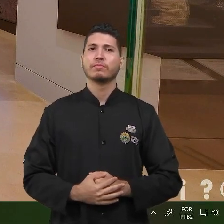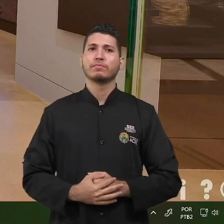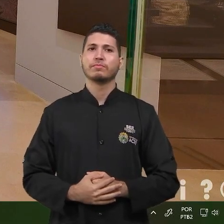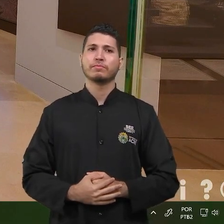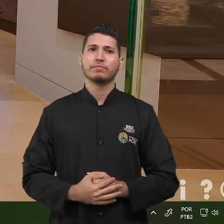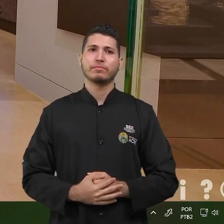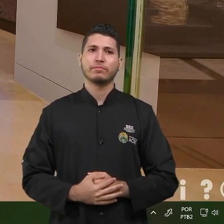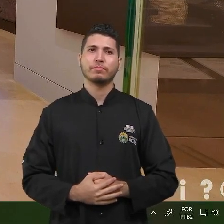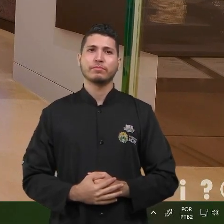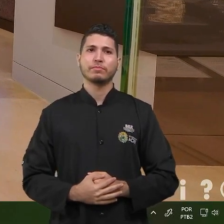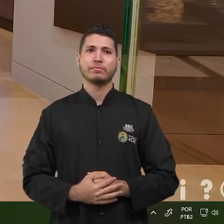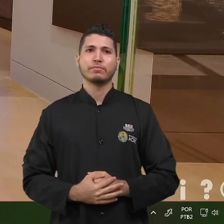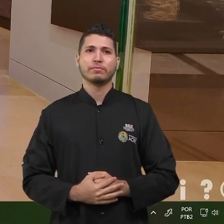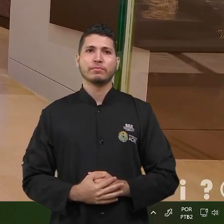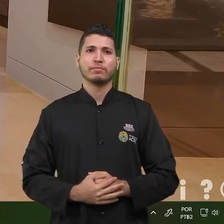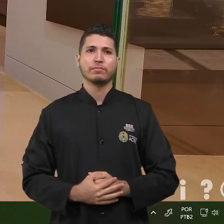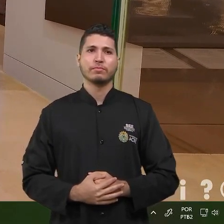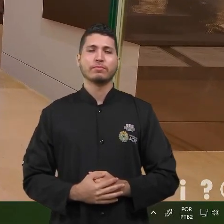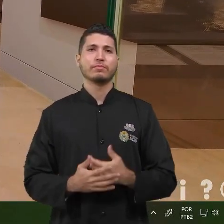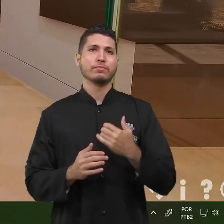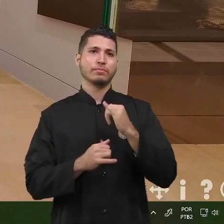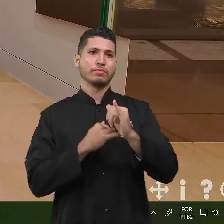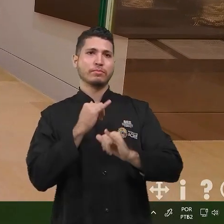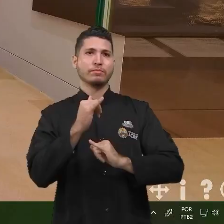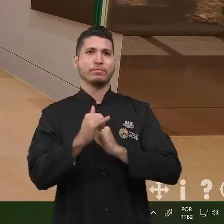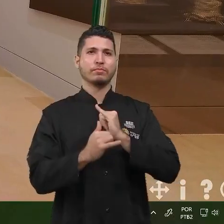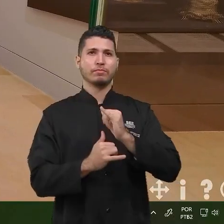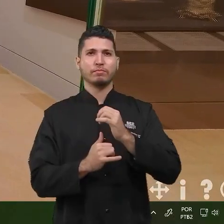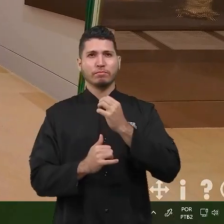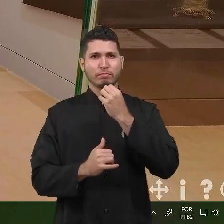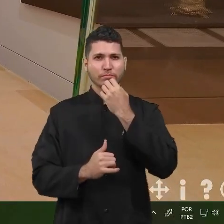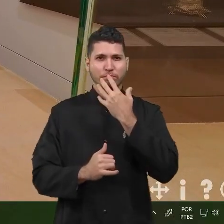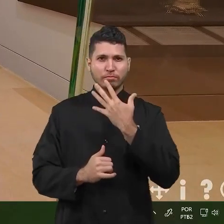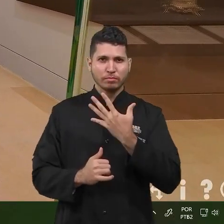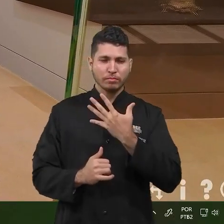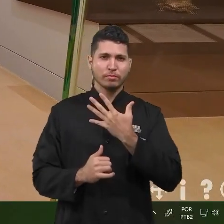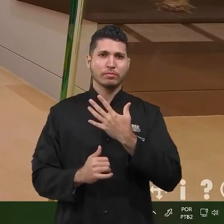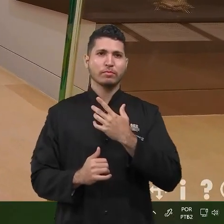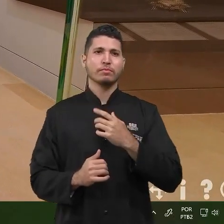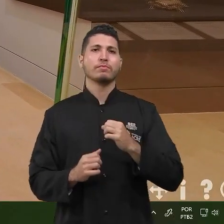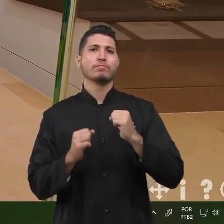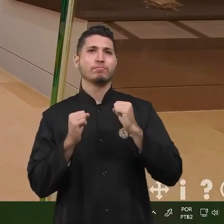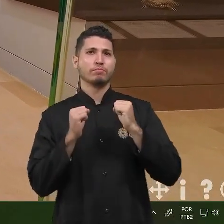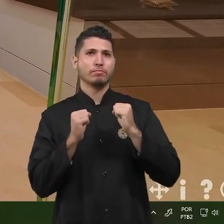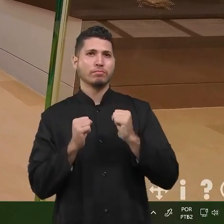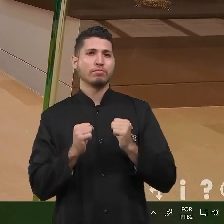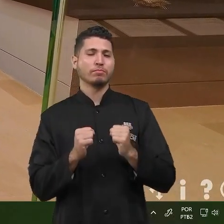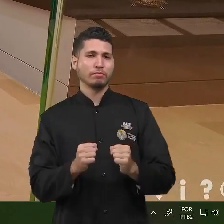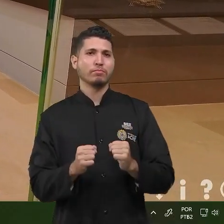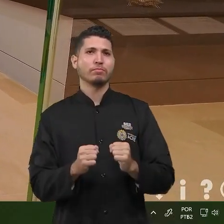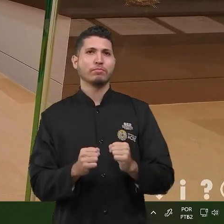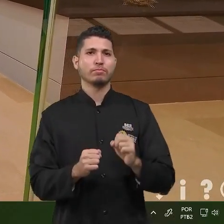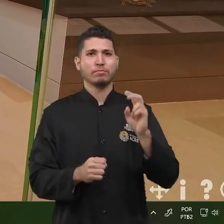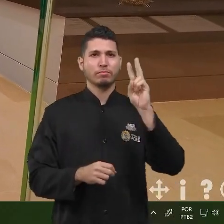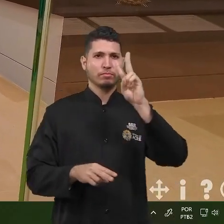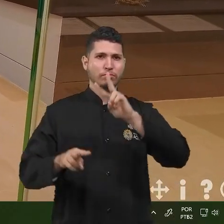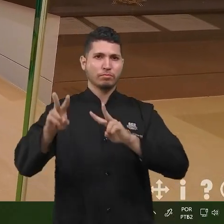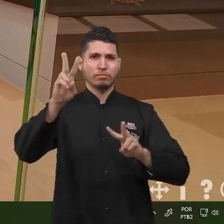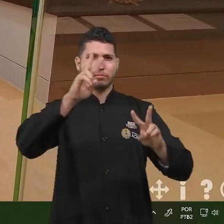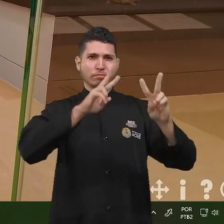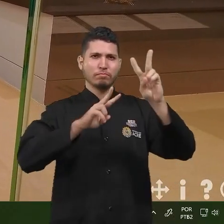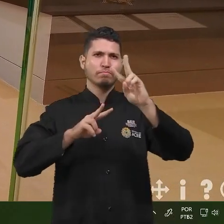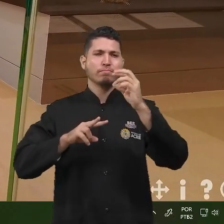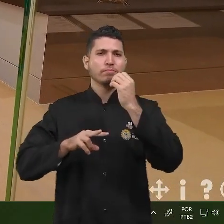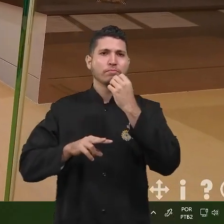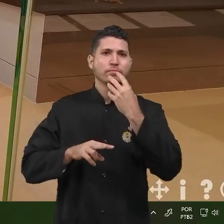obra que você tendo uma internet aí de qualidade, você consegue ver de uma forma incrível esse espaço aqui, tá? Pode colocar ele